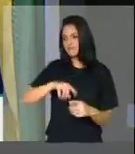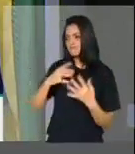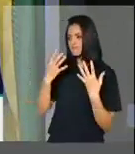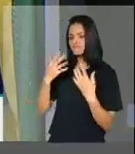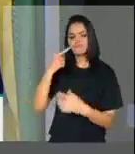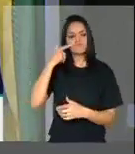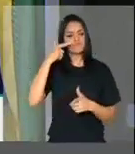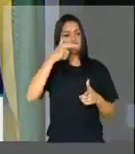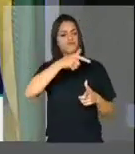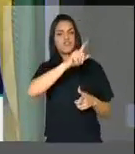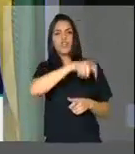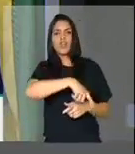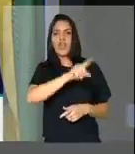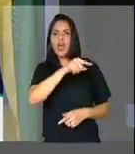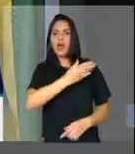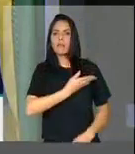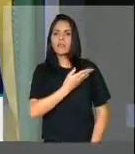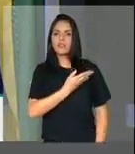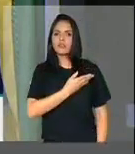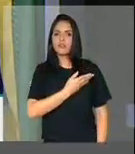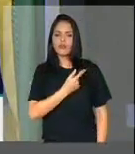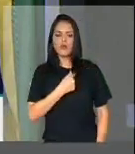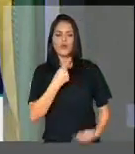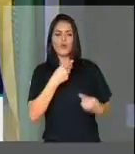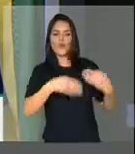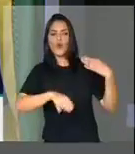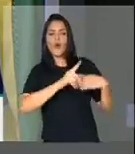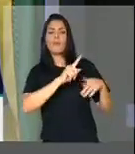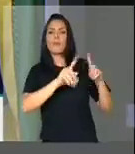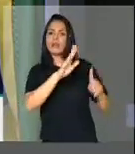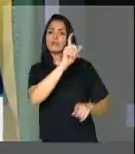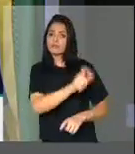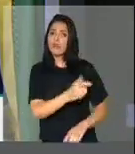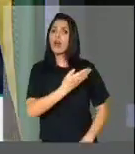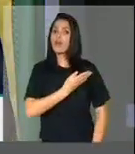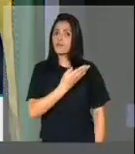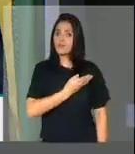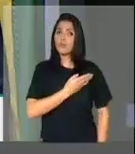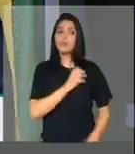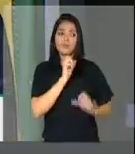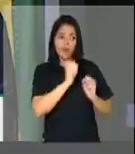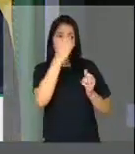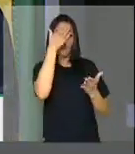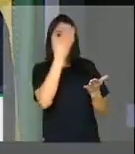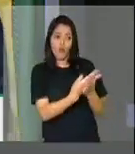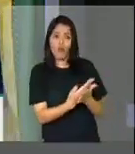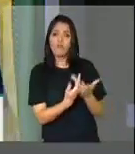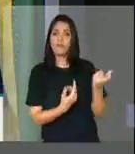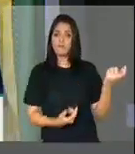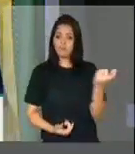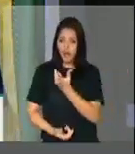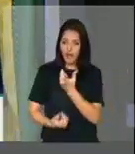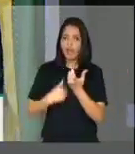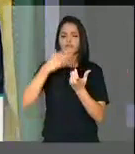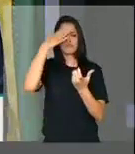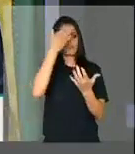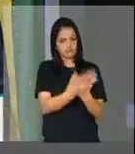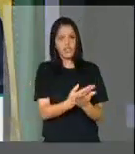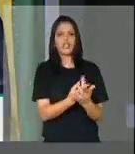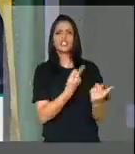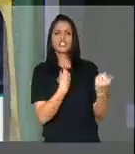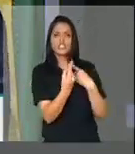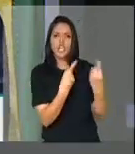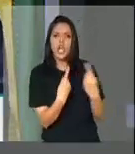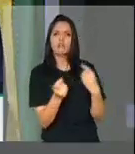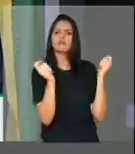reconhecessem nele um amigo. Mesmo os seus maiores adversários perceberem que podiam confiar em sua palavra, podiam dialogar com